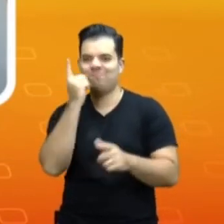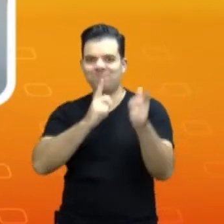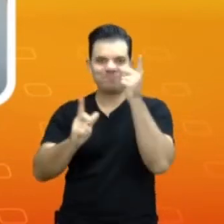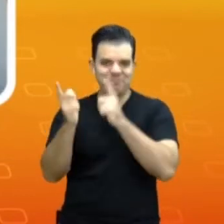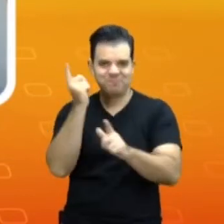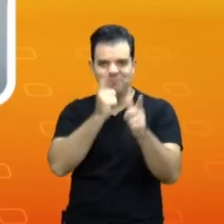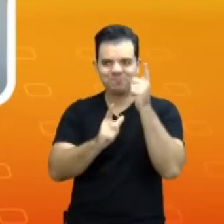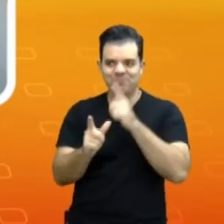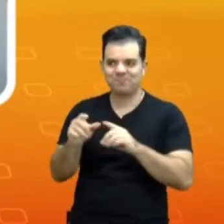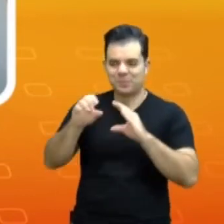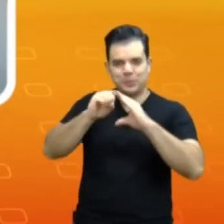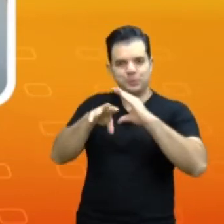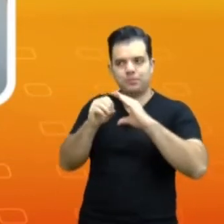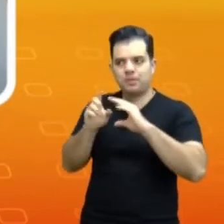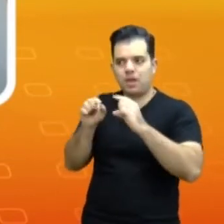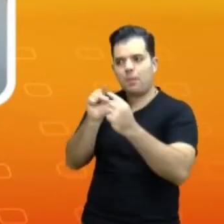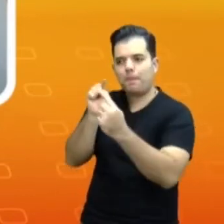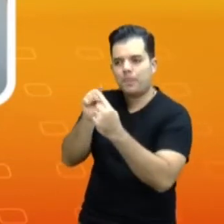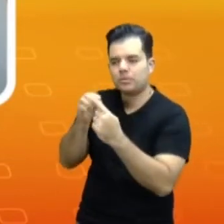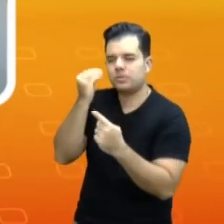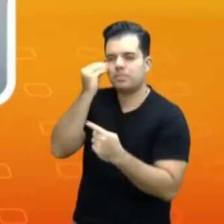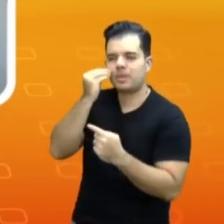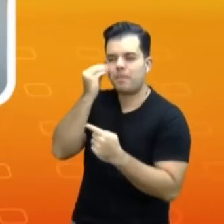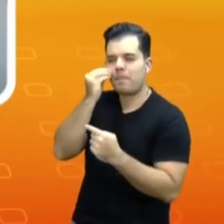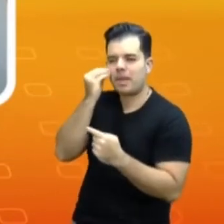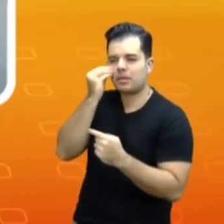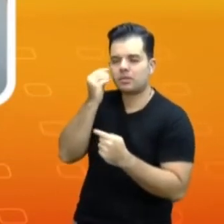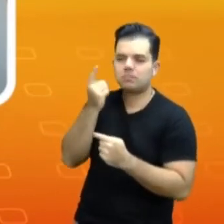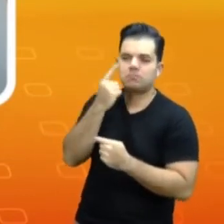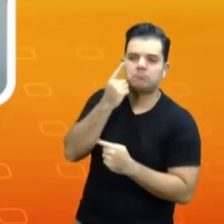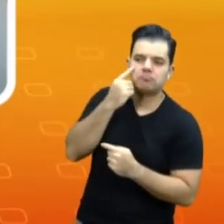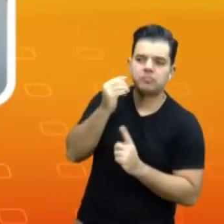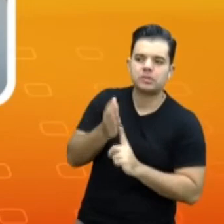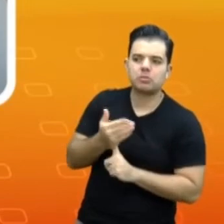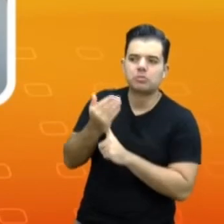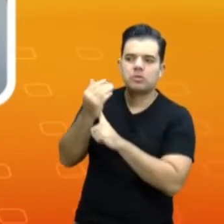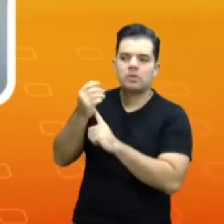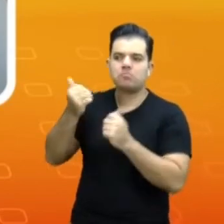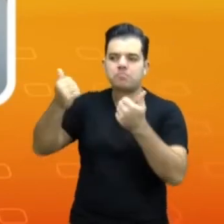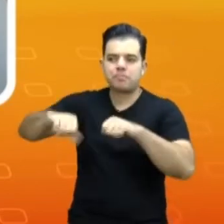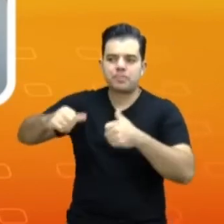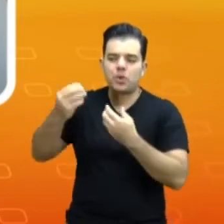como o objetivo de um experimento tecnológico, né? A gente não tinha ali